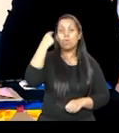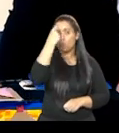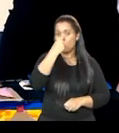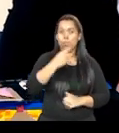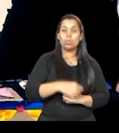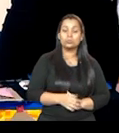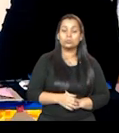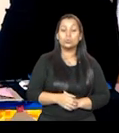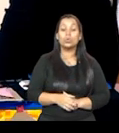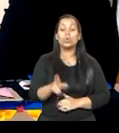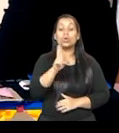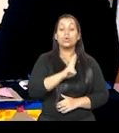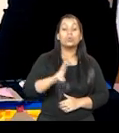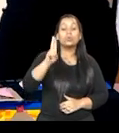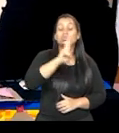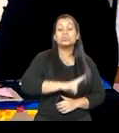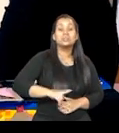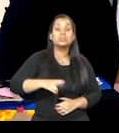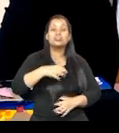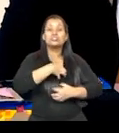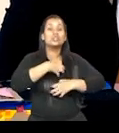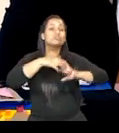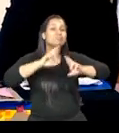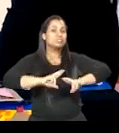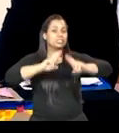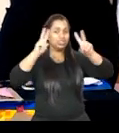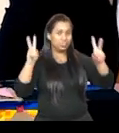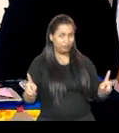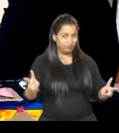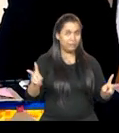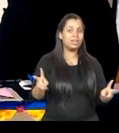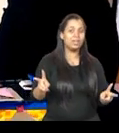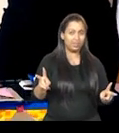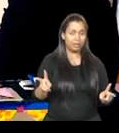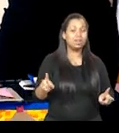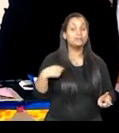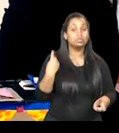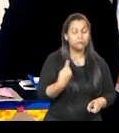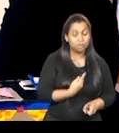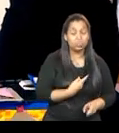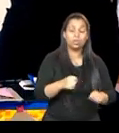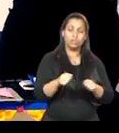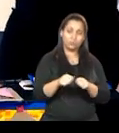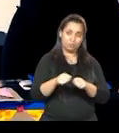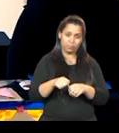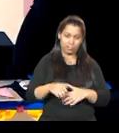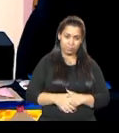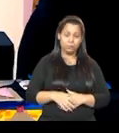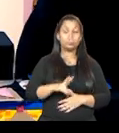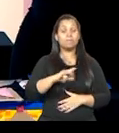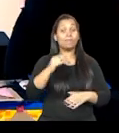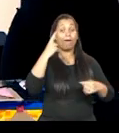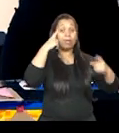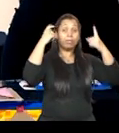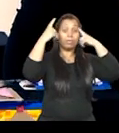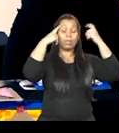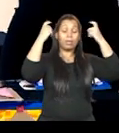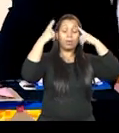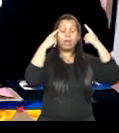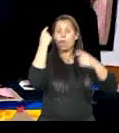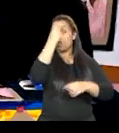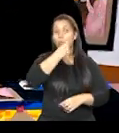usando uma forma diferente da habitual que nós vemos com o rosto humano. Nós vamos criar um